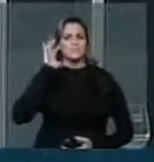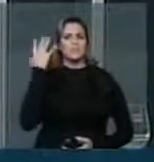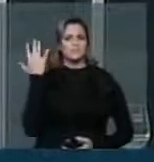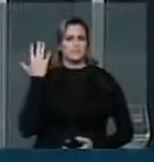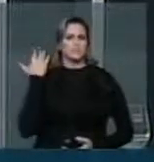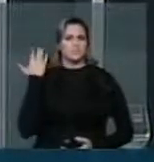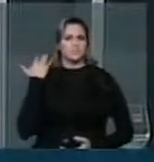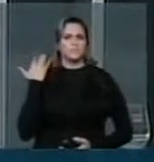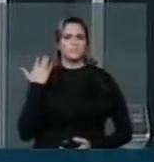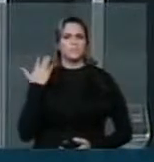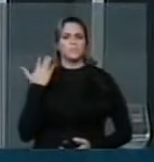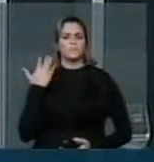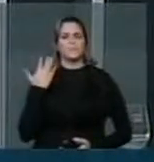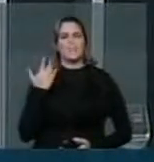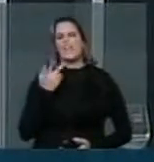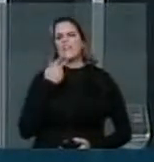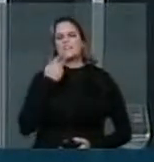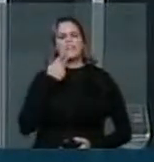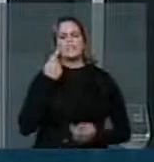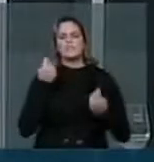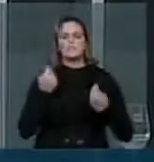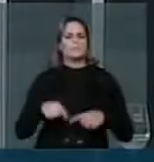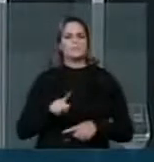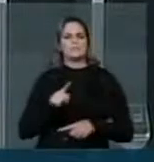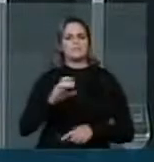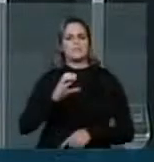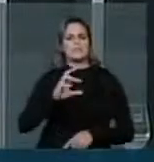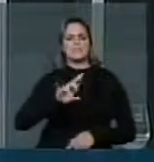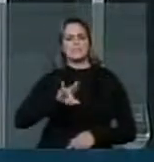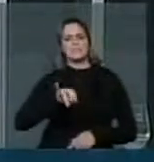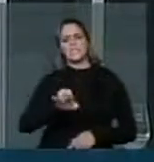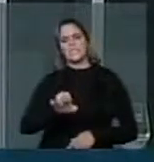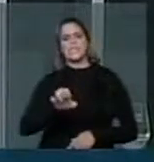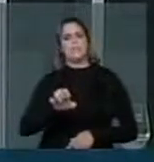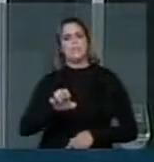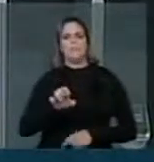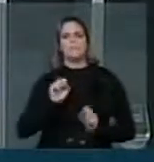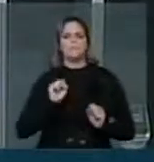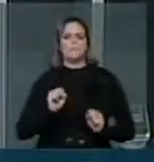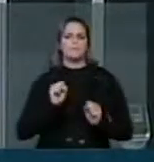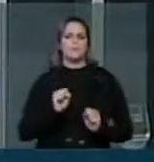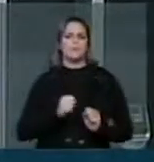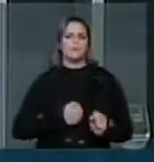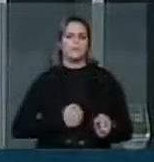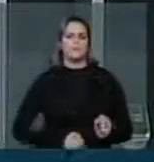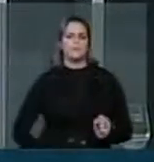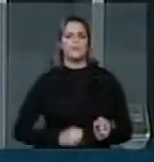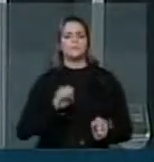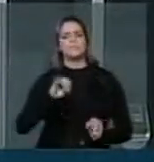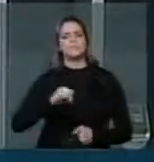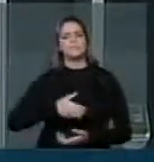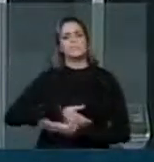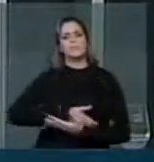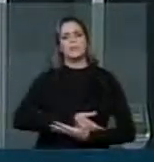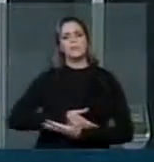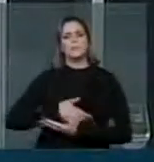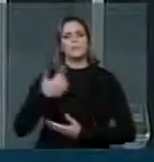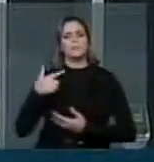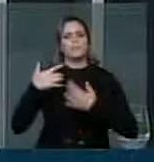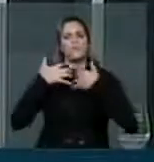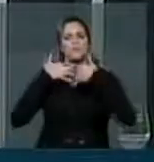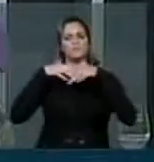decidiu descriminalizar o aborto de anencéfalos. Declaramos os anencéfalos indesejáveis